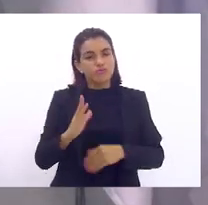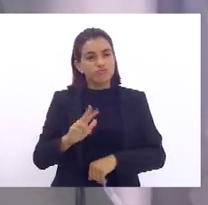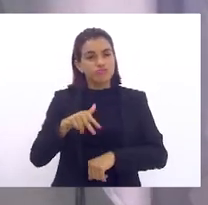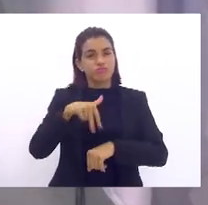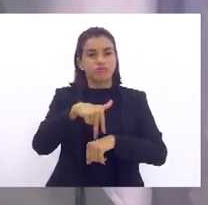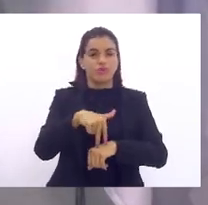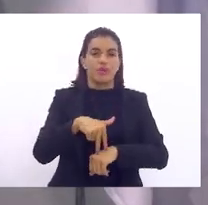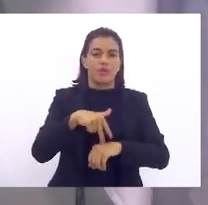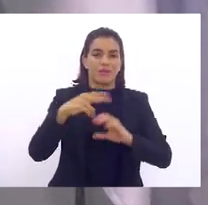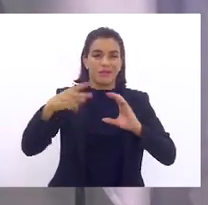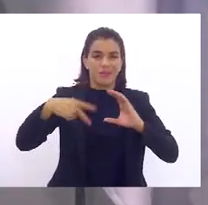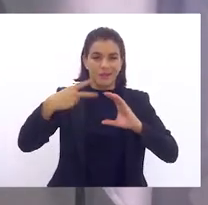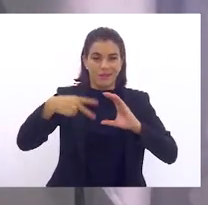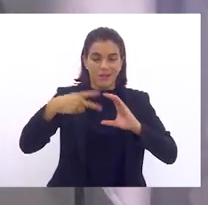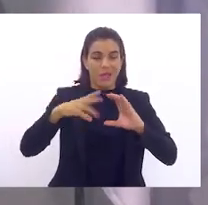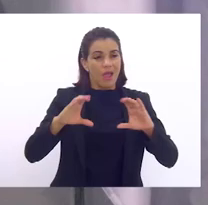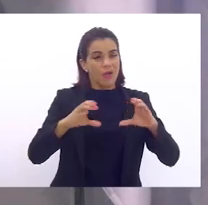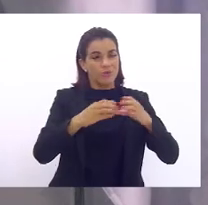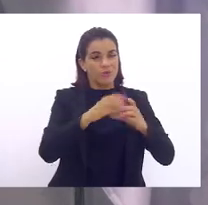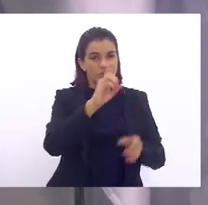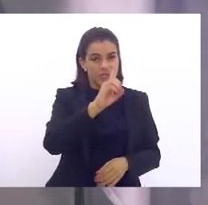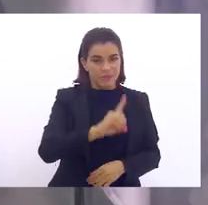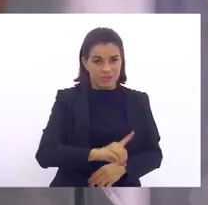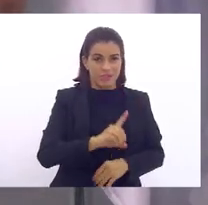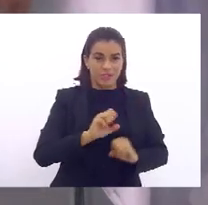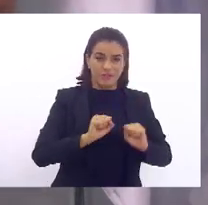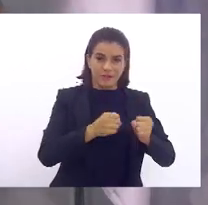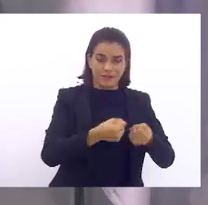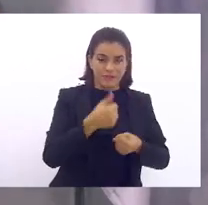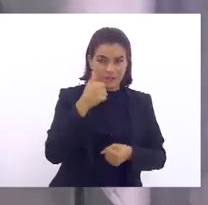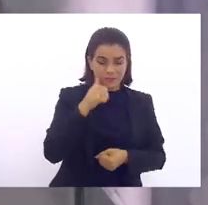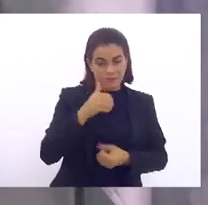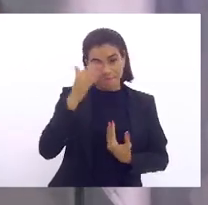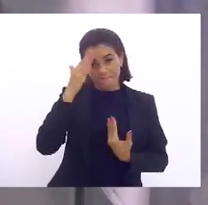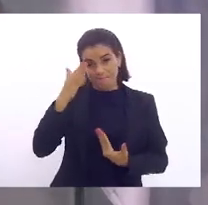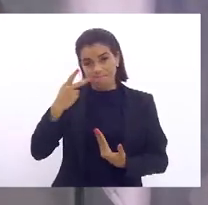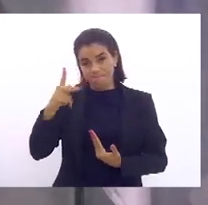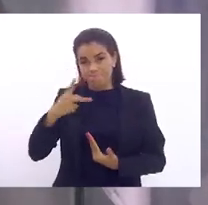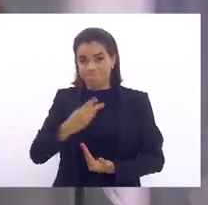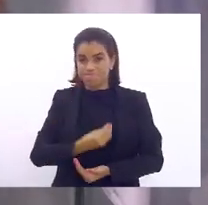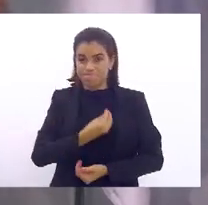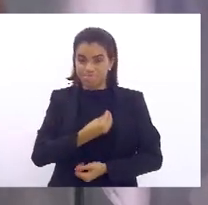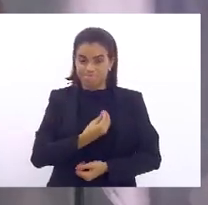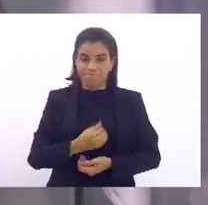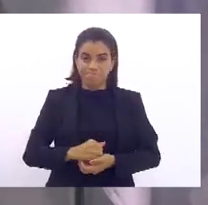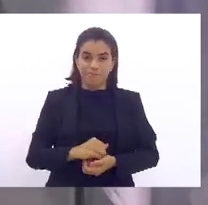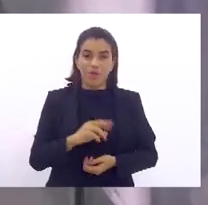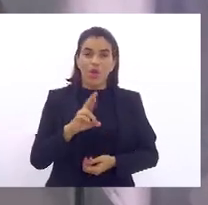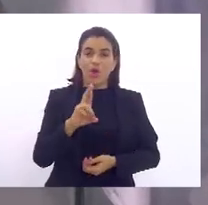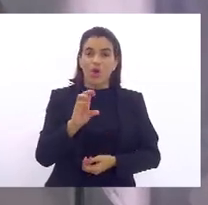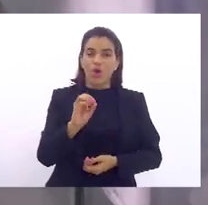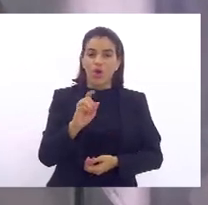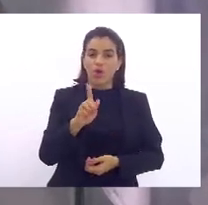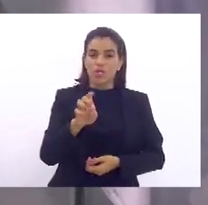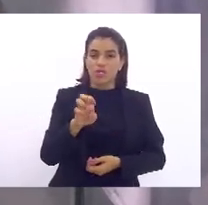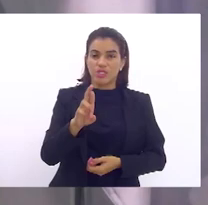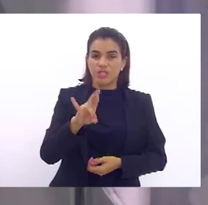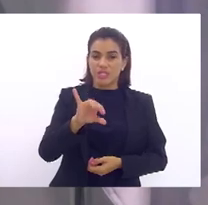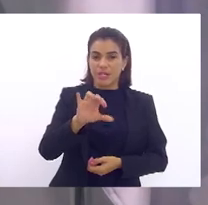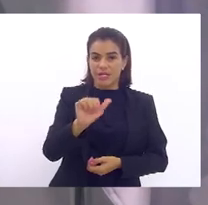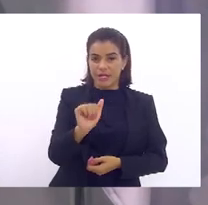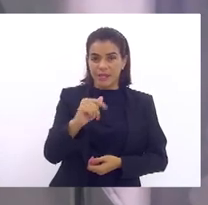e das vereadoras a comissão de defesa dos direitos da mulher muito obrigada pela sua presença Rogéria peixinho voltamos